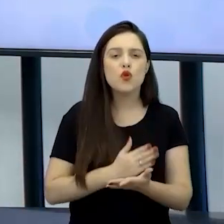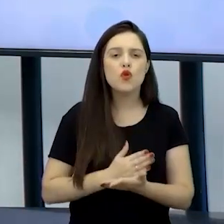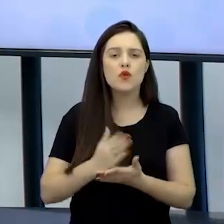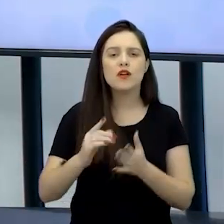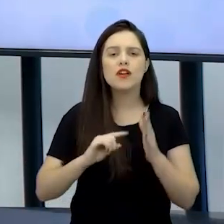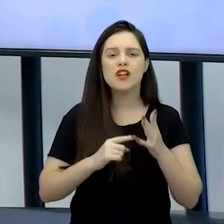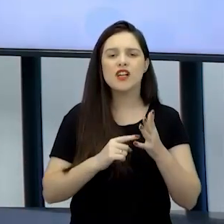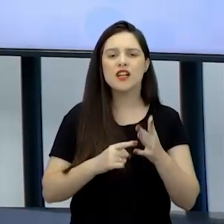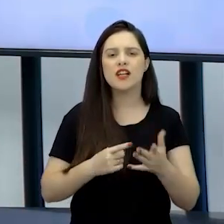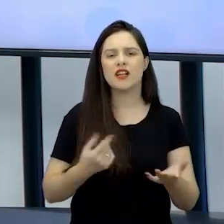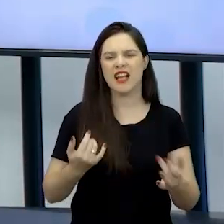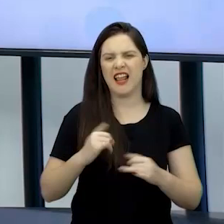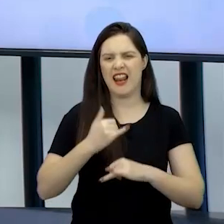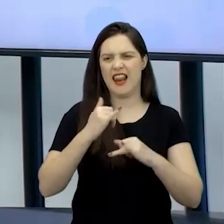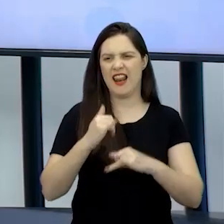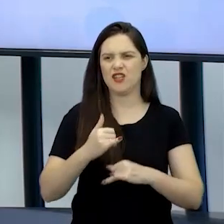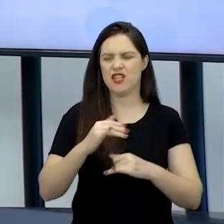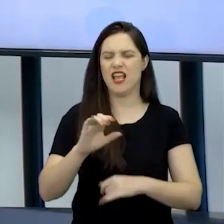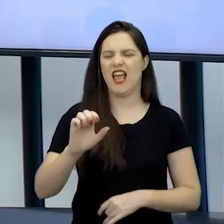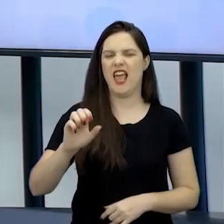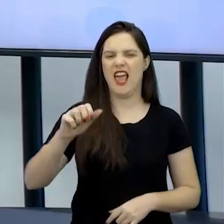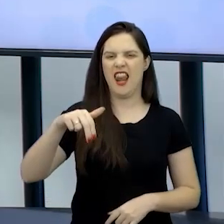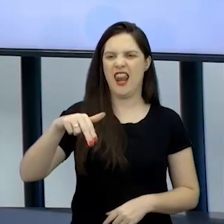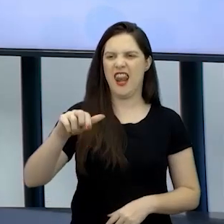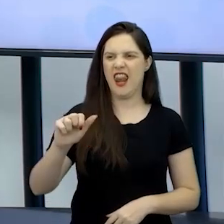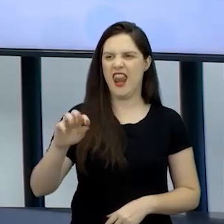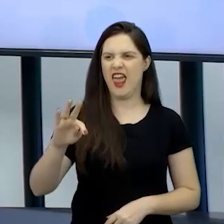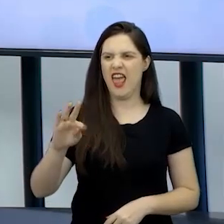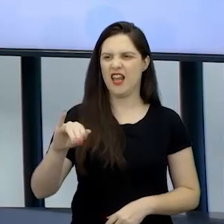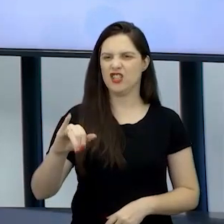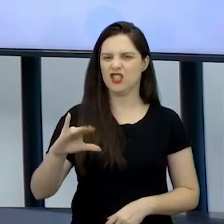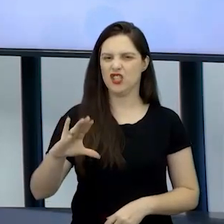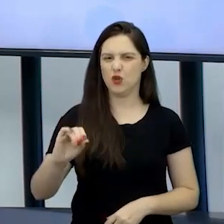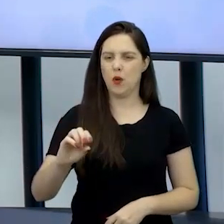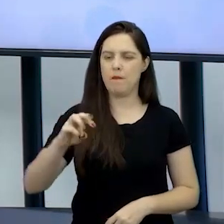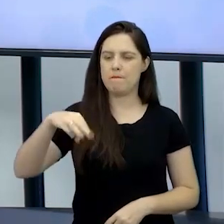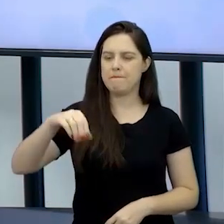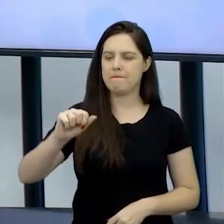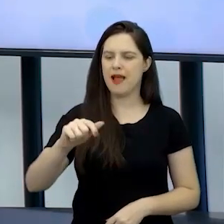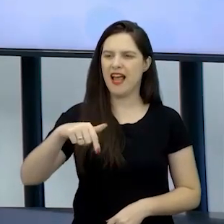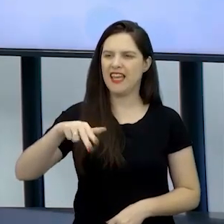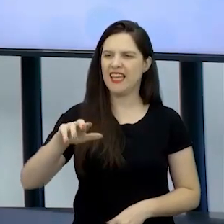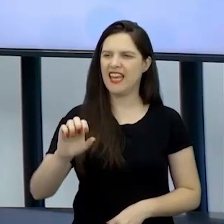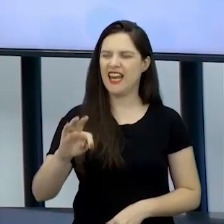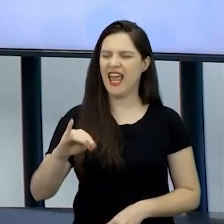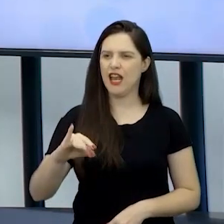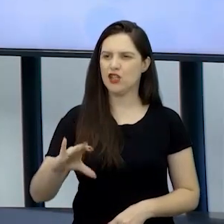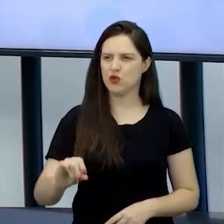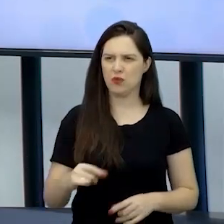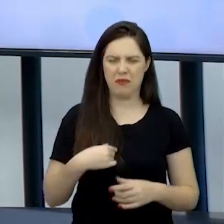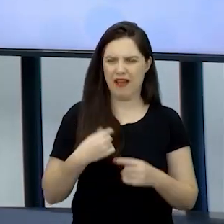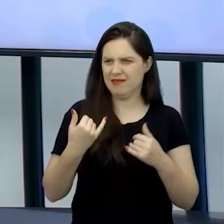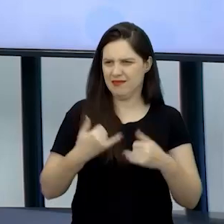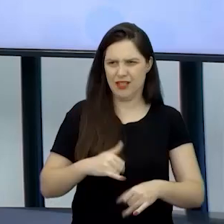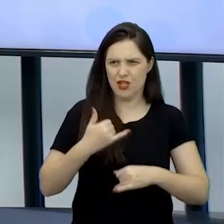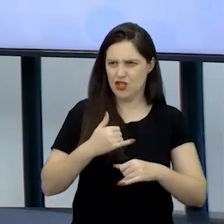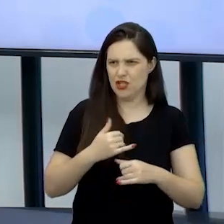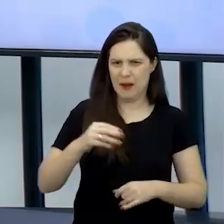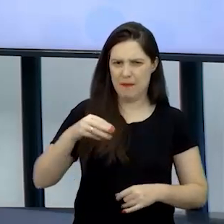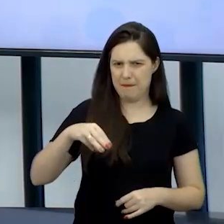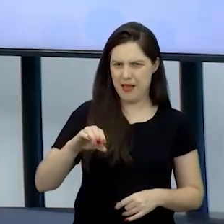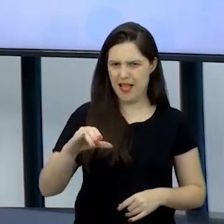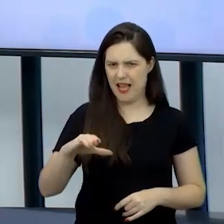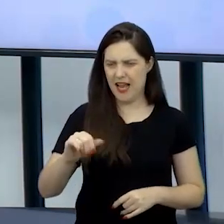gerador eletromagnético. Como é que acontece a transformação de energia ali mecânica, né, no caso, em